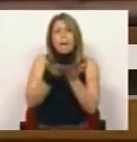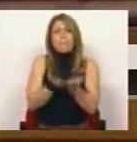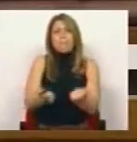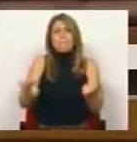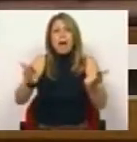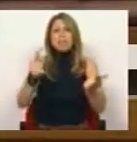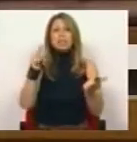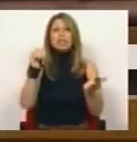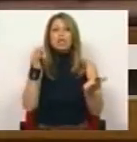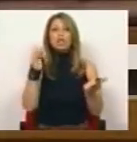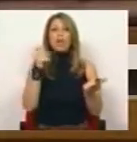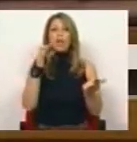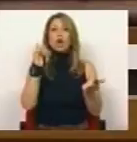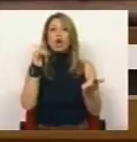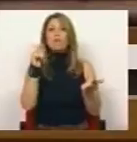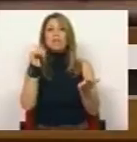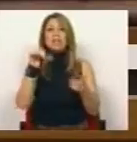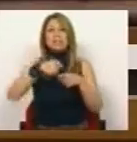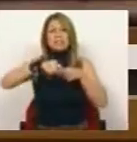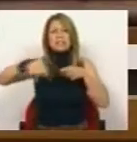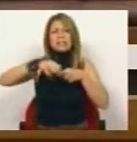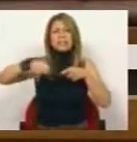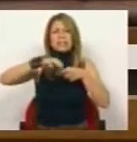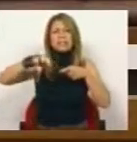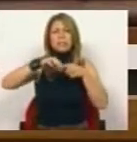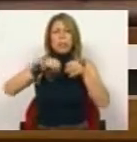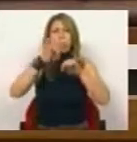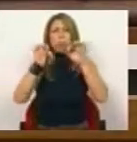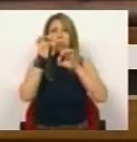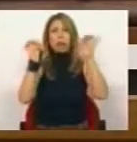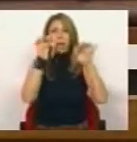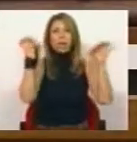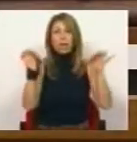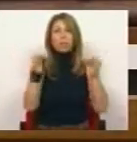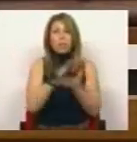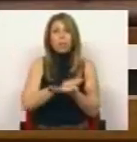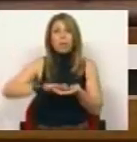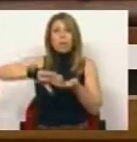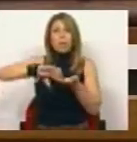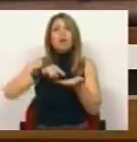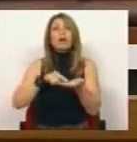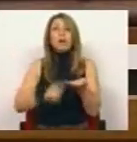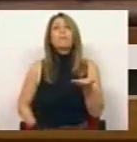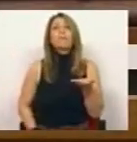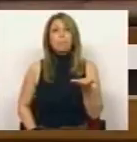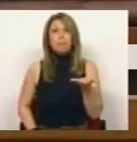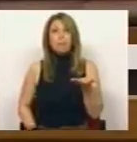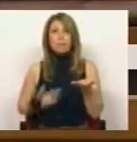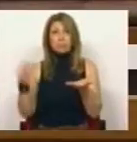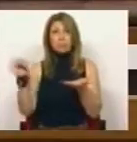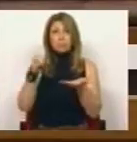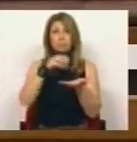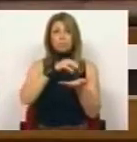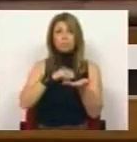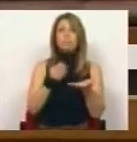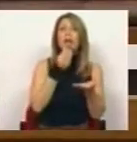a película aderente plástica convencional. Estas embalagens têm a mera função de agrupamento dos produtos